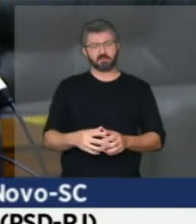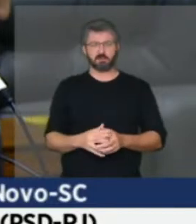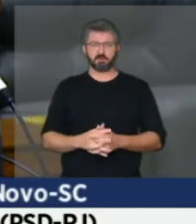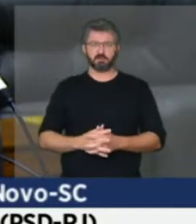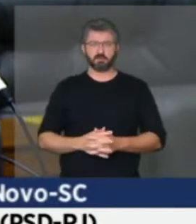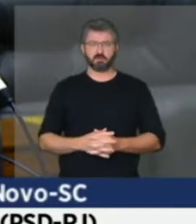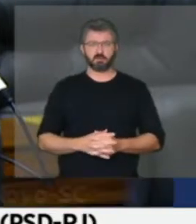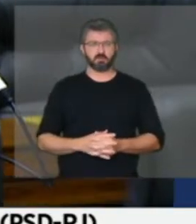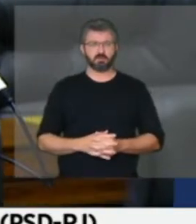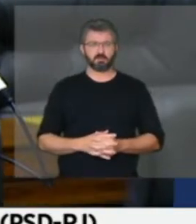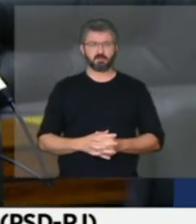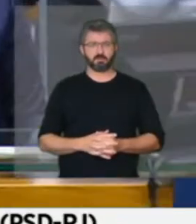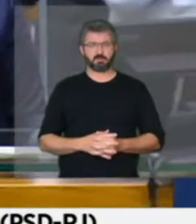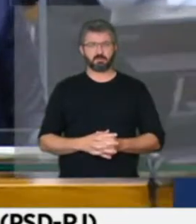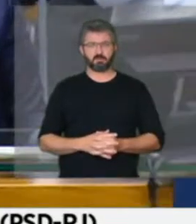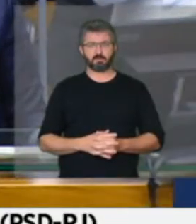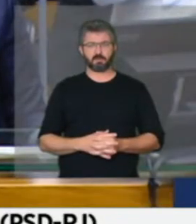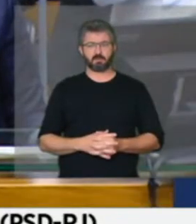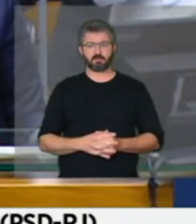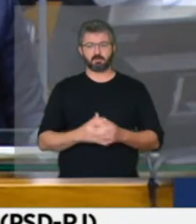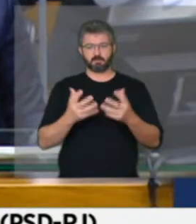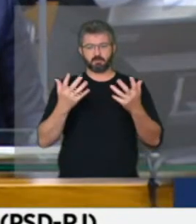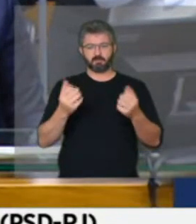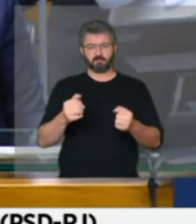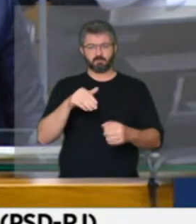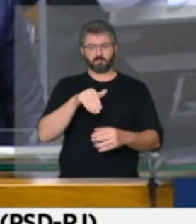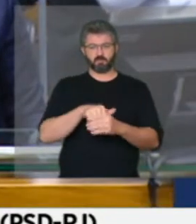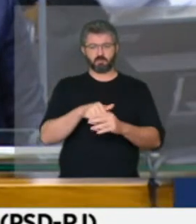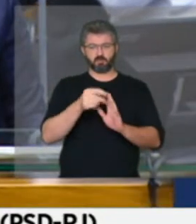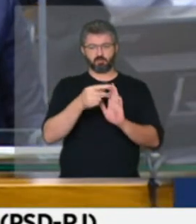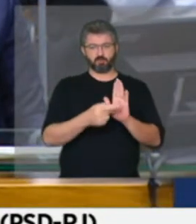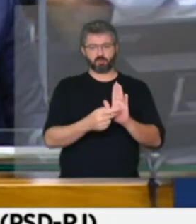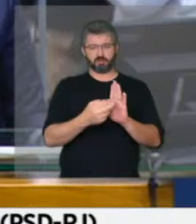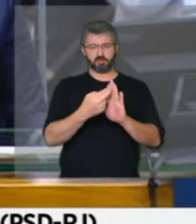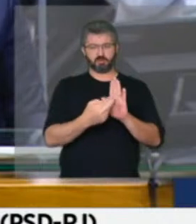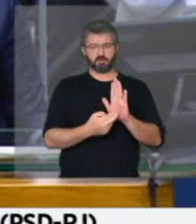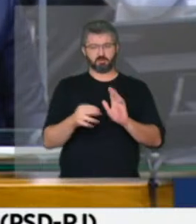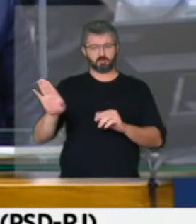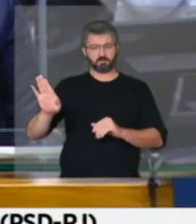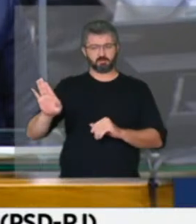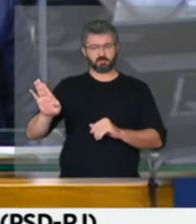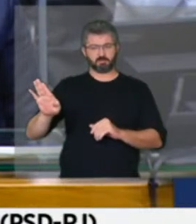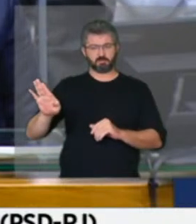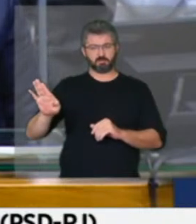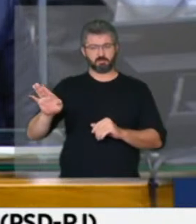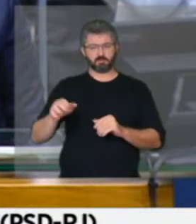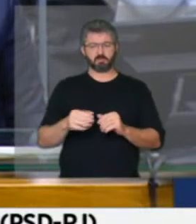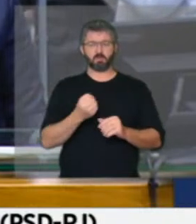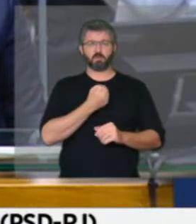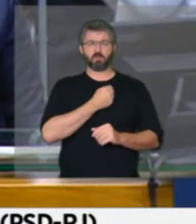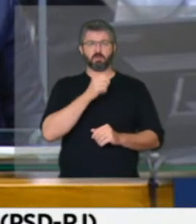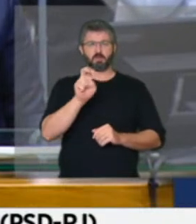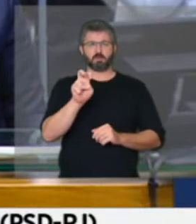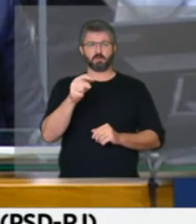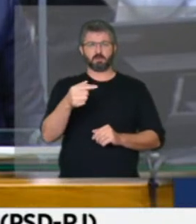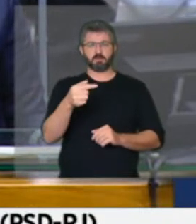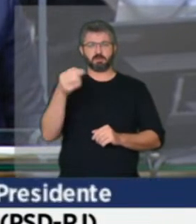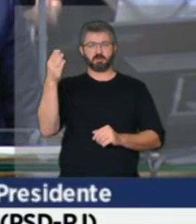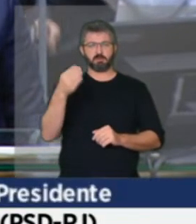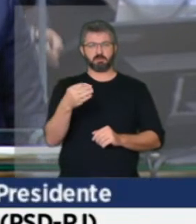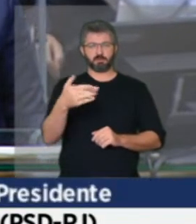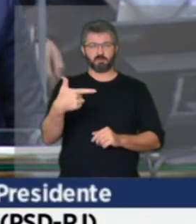É, em votação, o projeto de resolução número 57 de